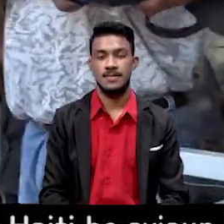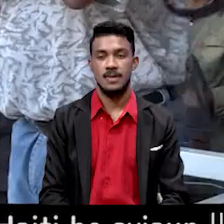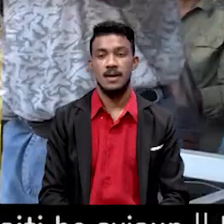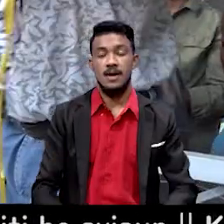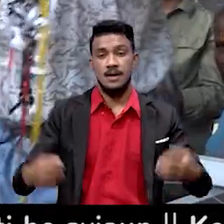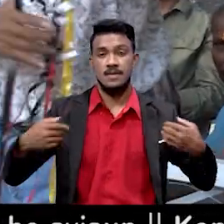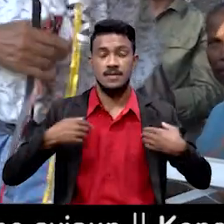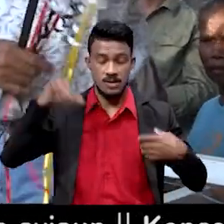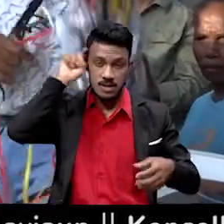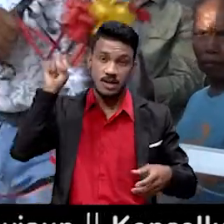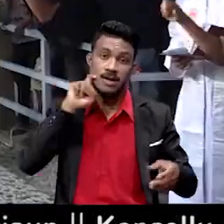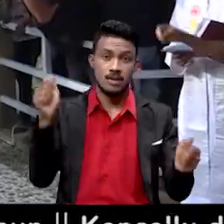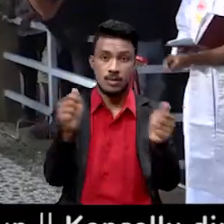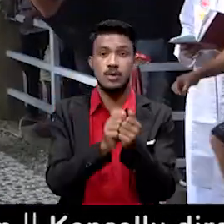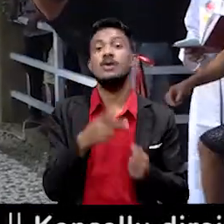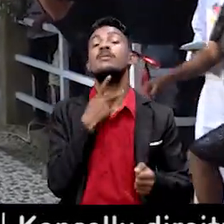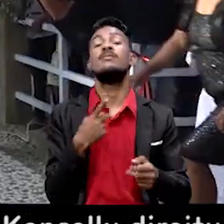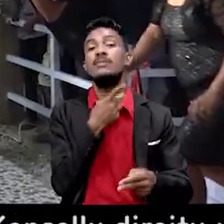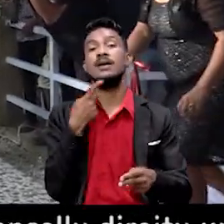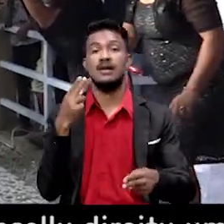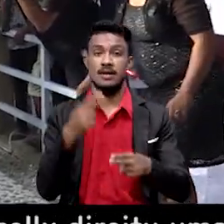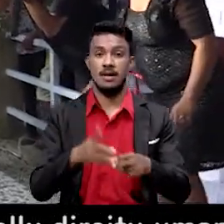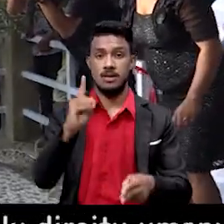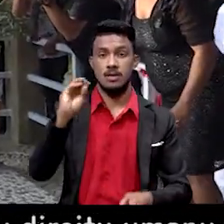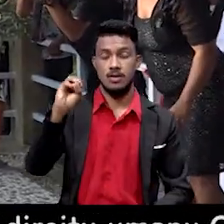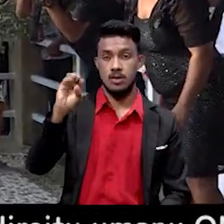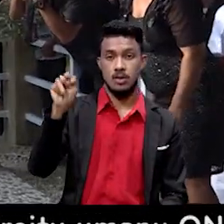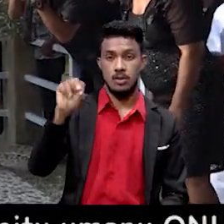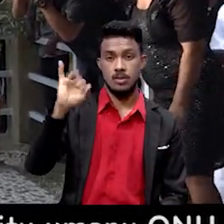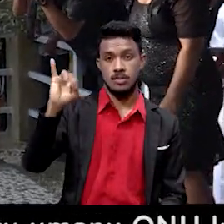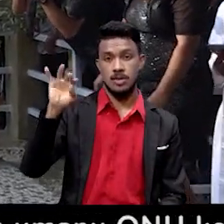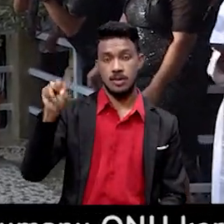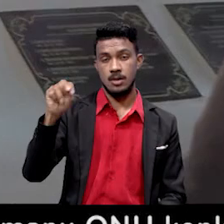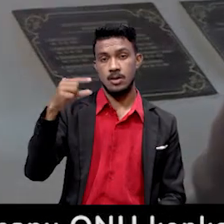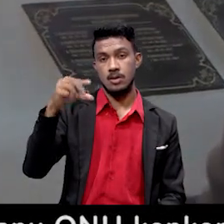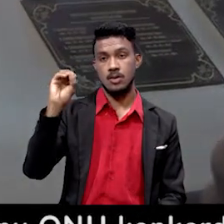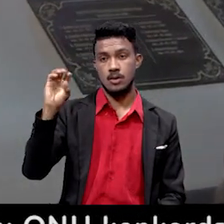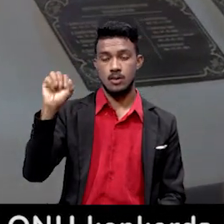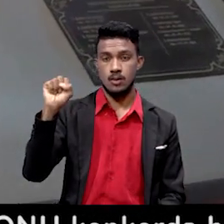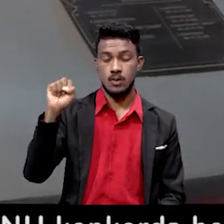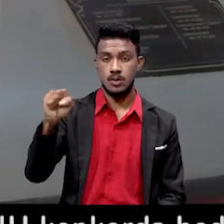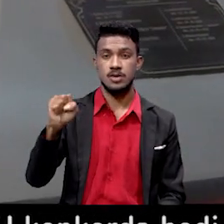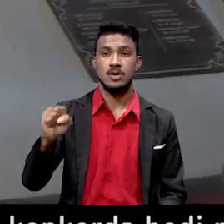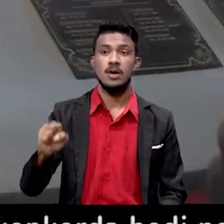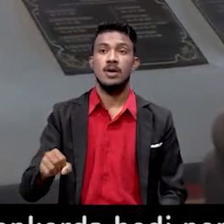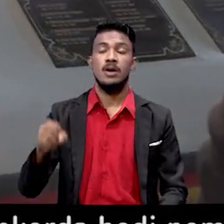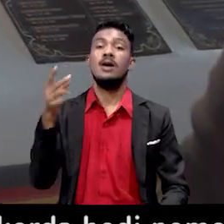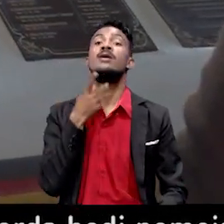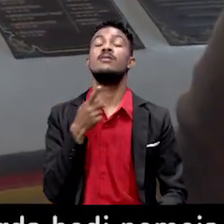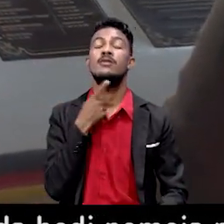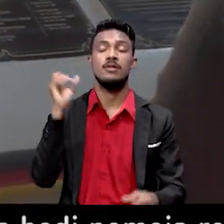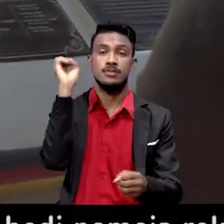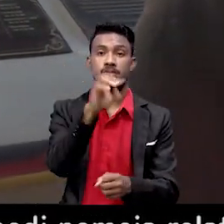Hafuine sanan akompanyo si Padre Domingos Mombere no representante familia saudozu tesi fita no amu fobensaung ba monumentu